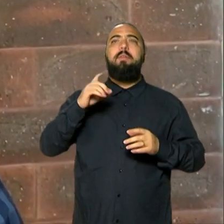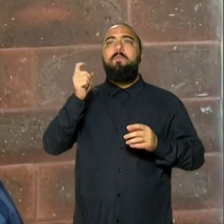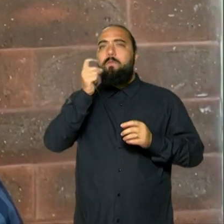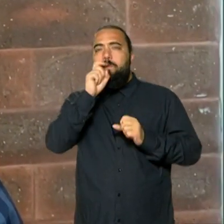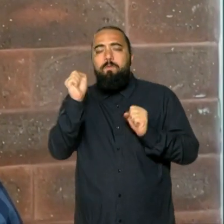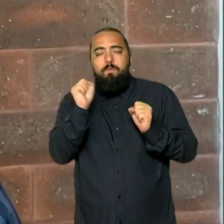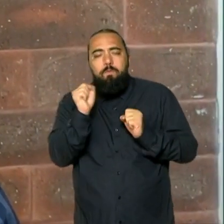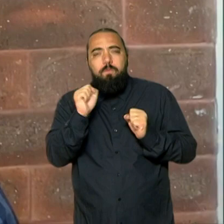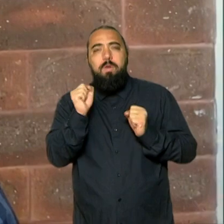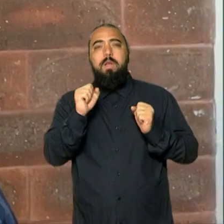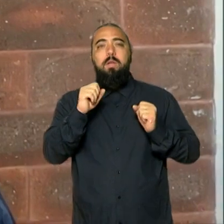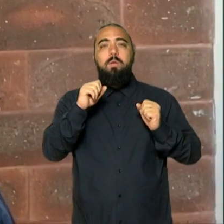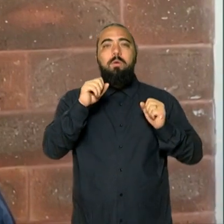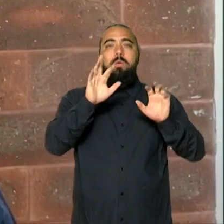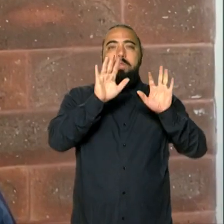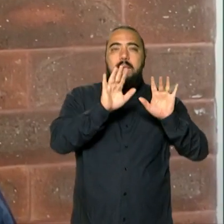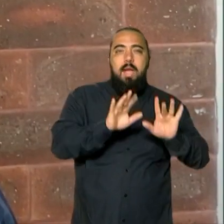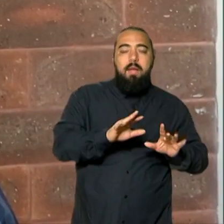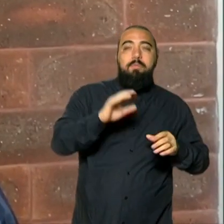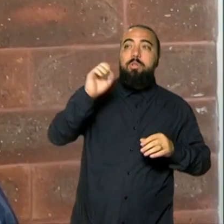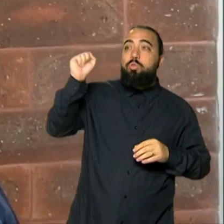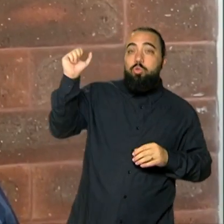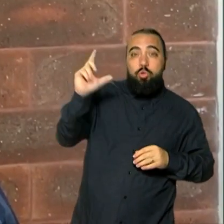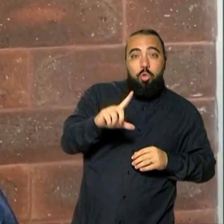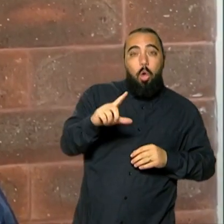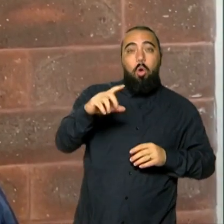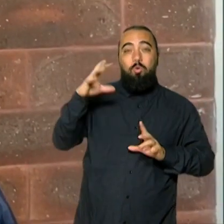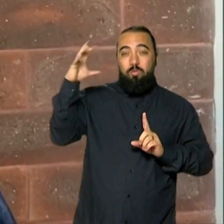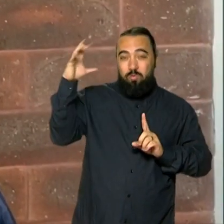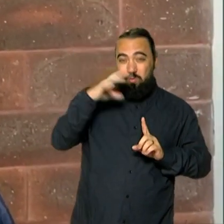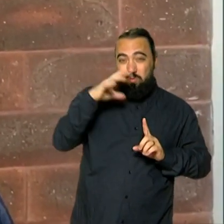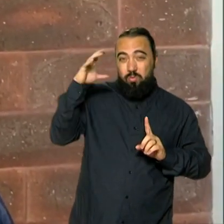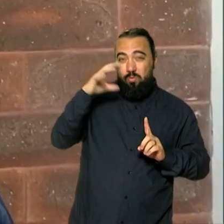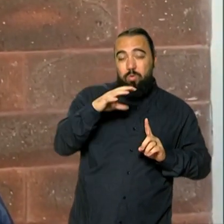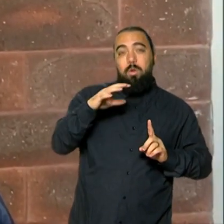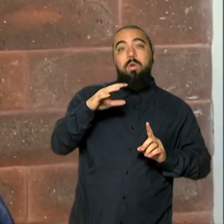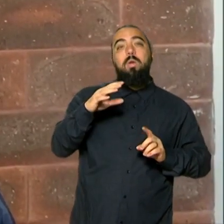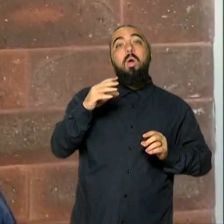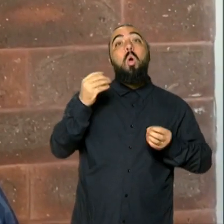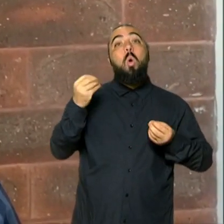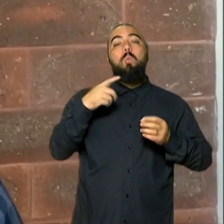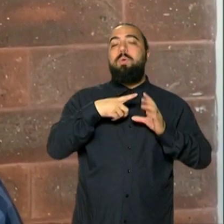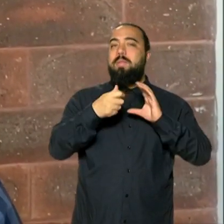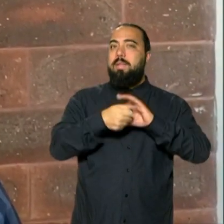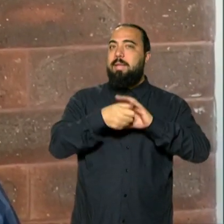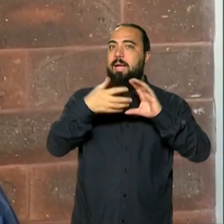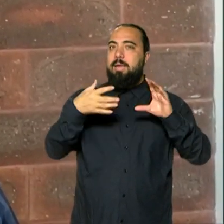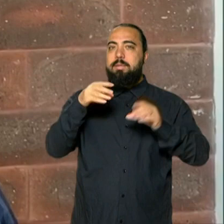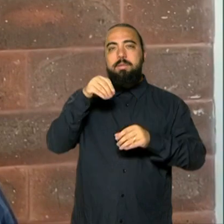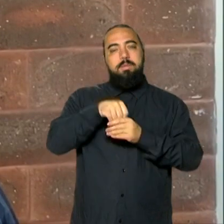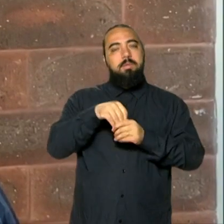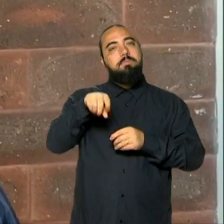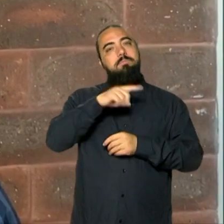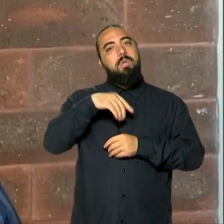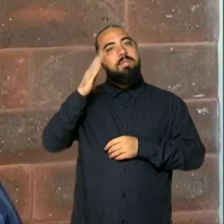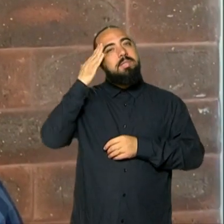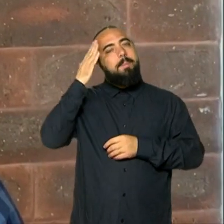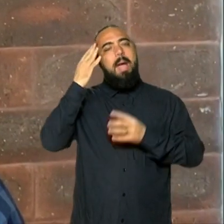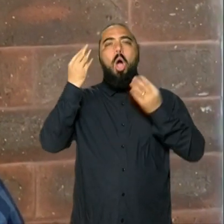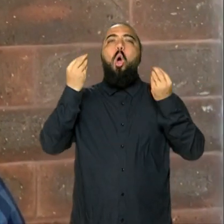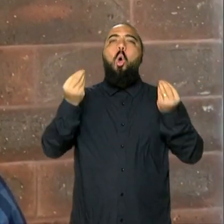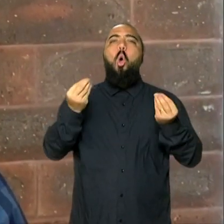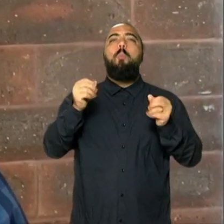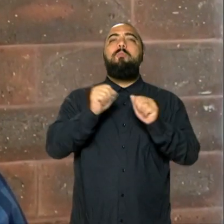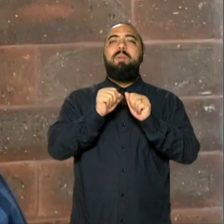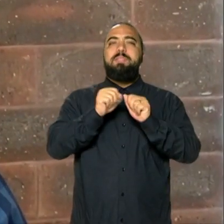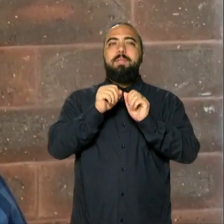frio, né, incidência solar intensa durante o verão, dentre outras características, para nós sabermos como que é esse